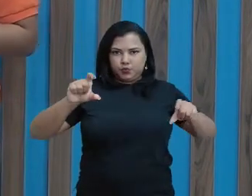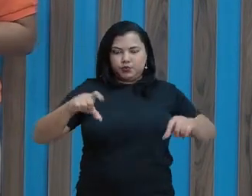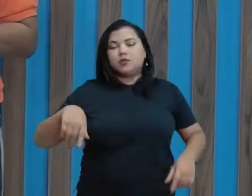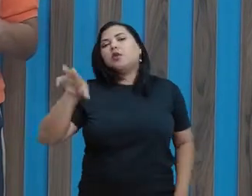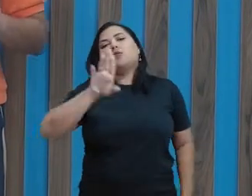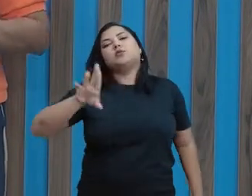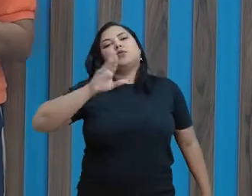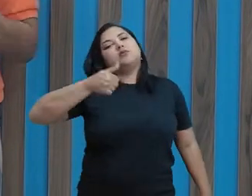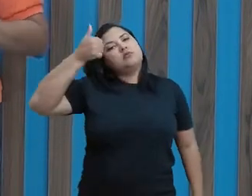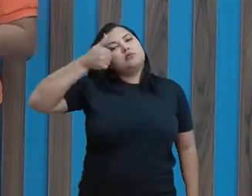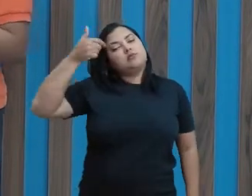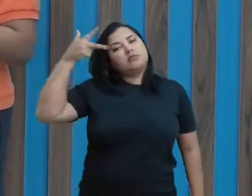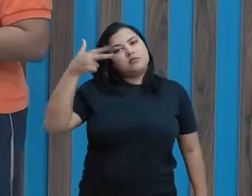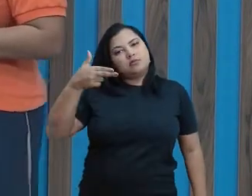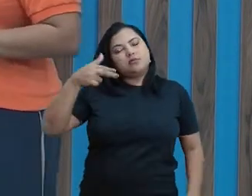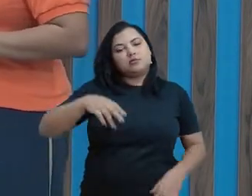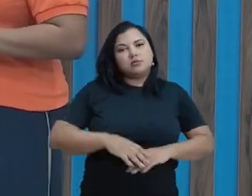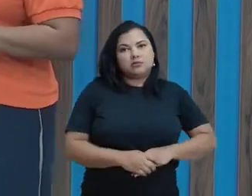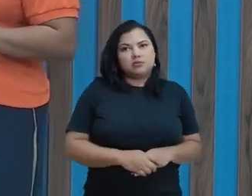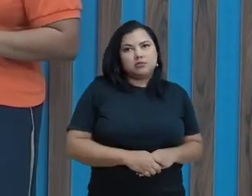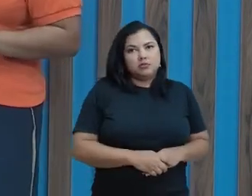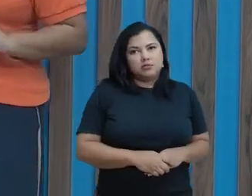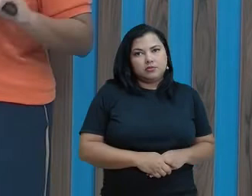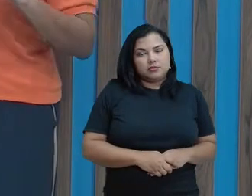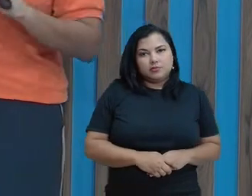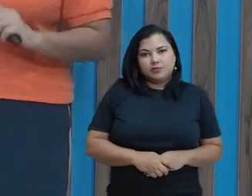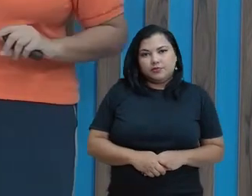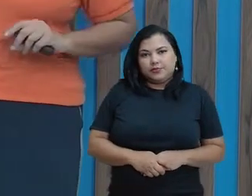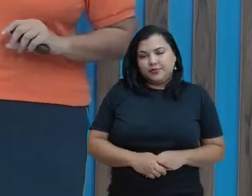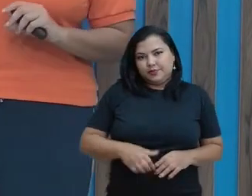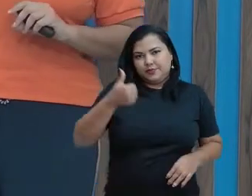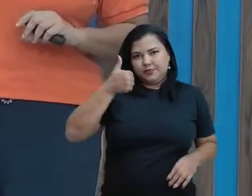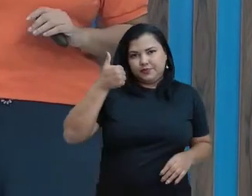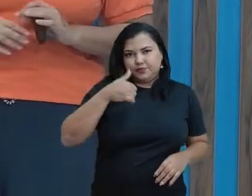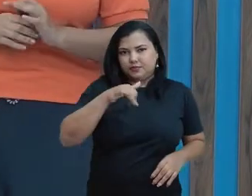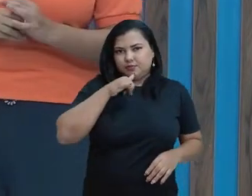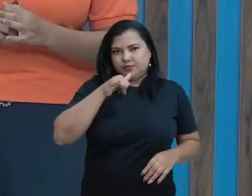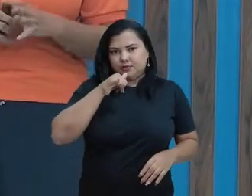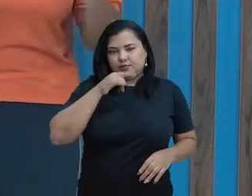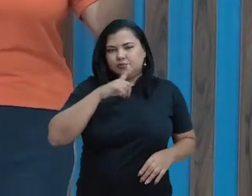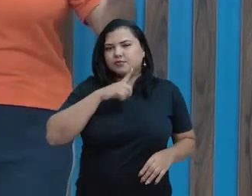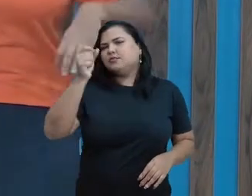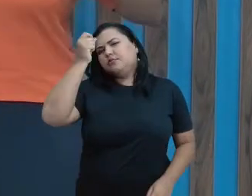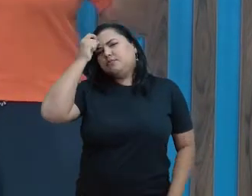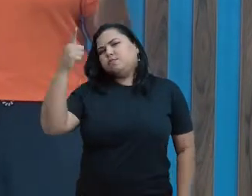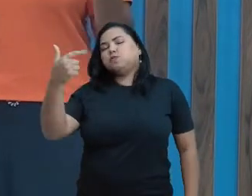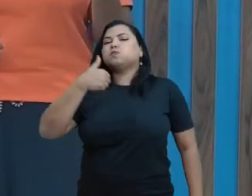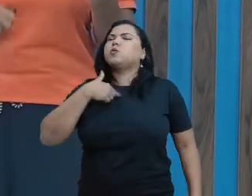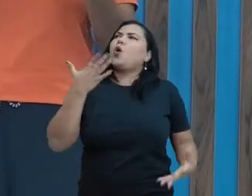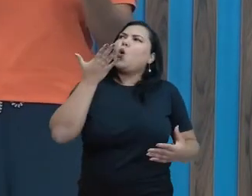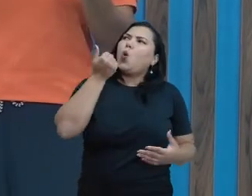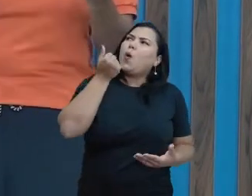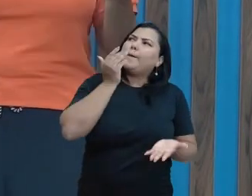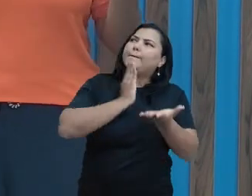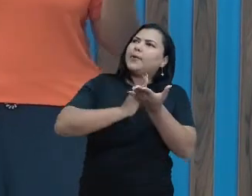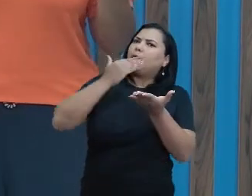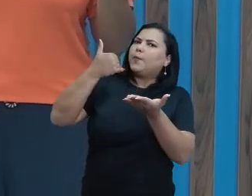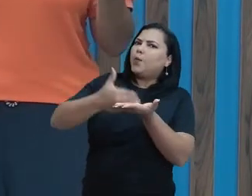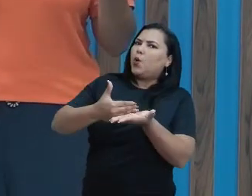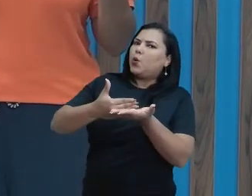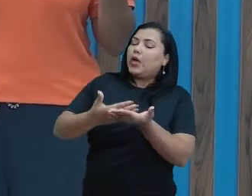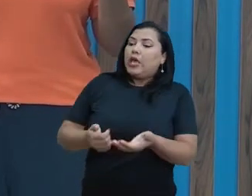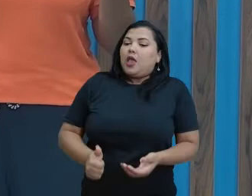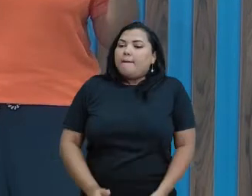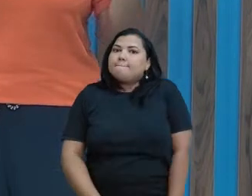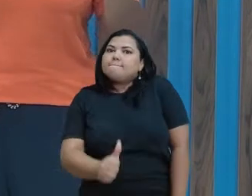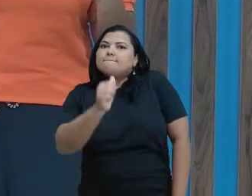a primeira igual, comi o bolo. Mas enquanto que no primeiro exemplo, a gente tem uma ideia de que eu comi o bolo e bebi